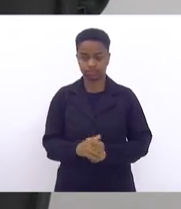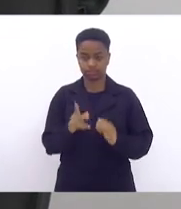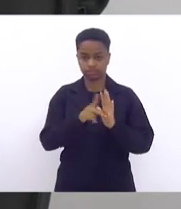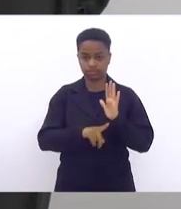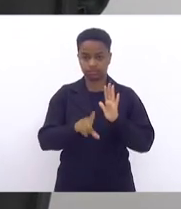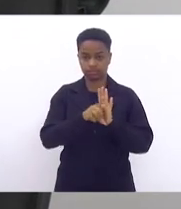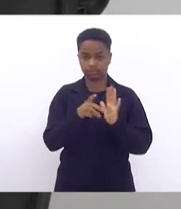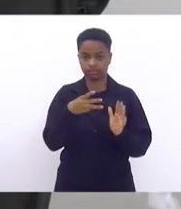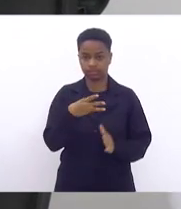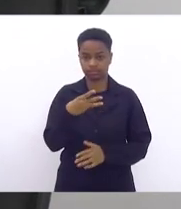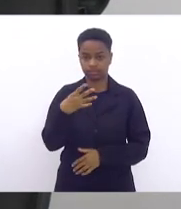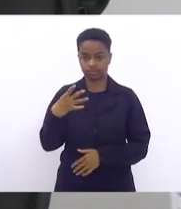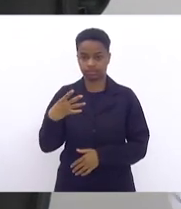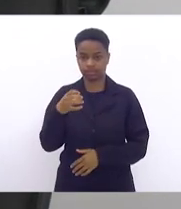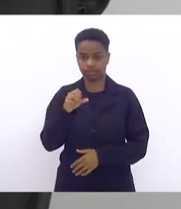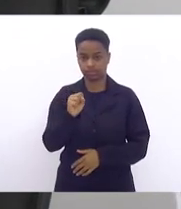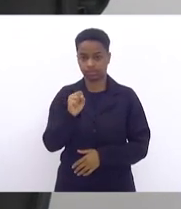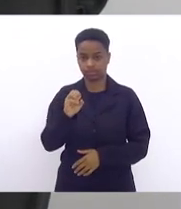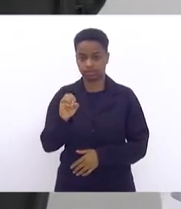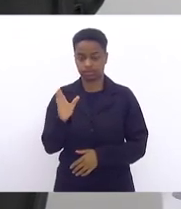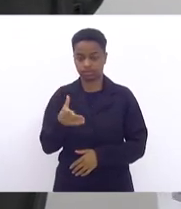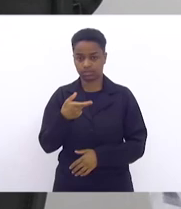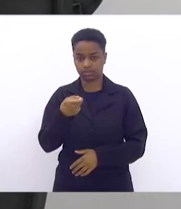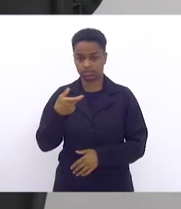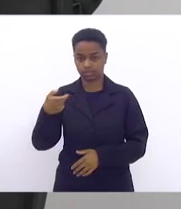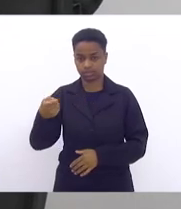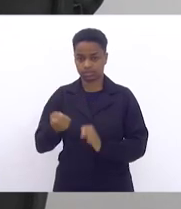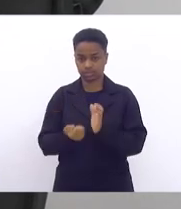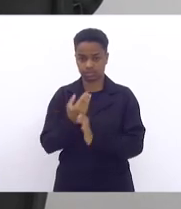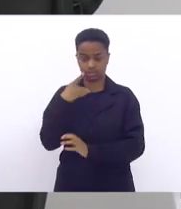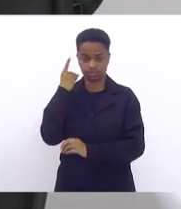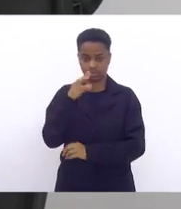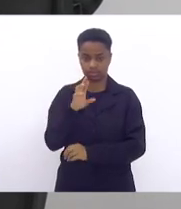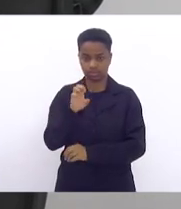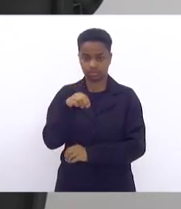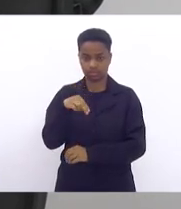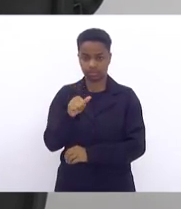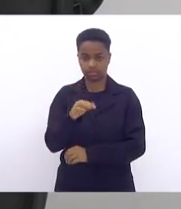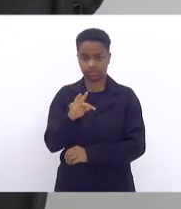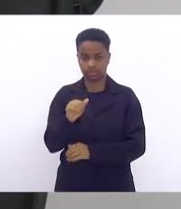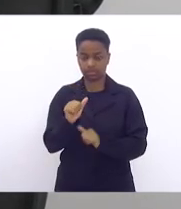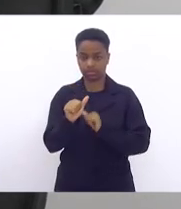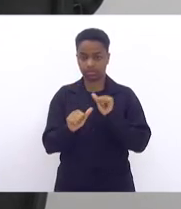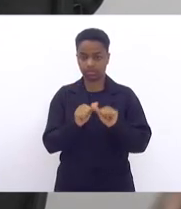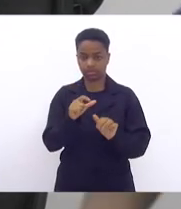lei 3480 de 2020, autoria da deputada Renata Souza, que altera a lei